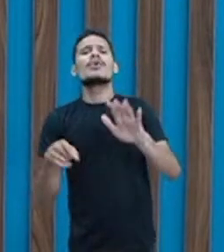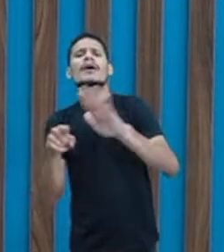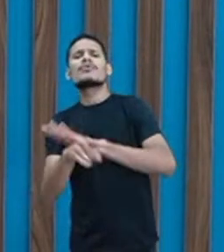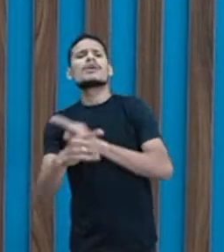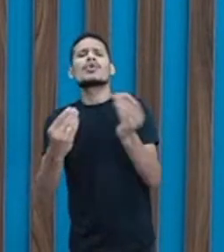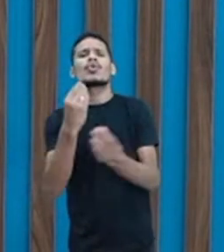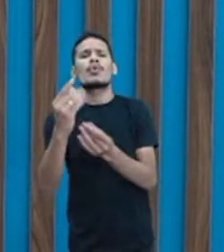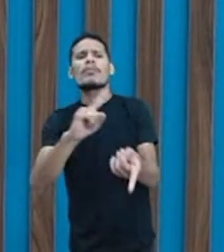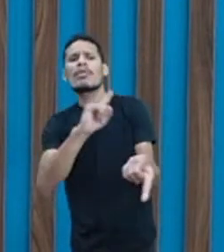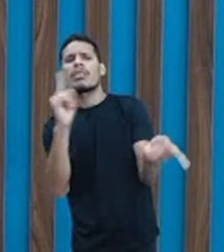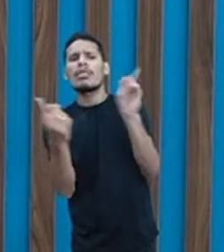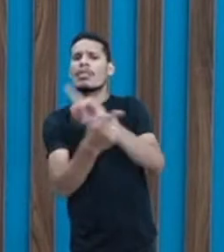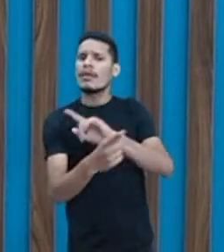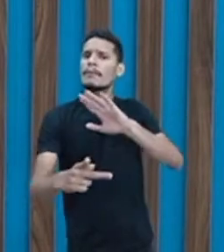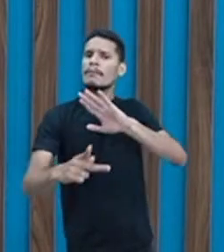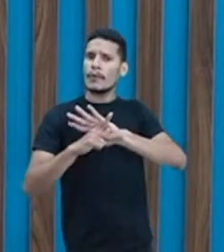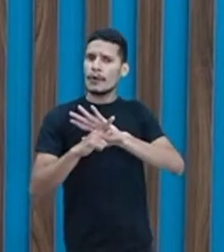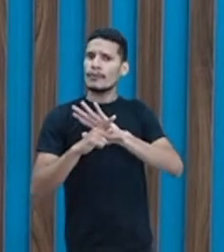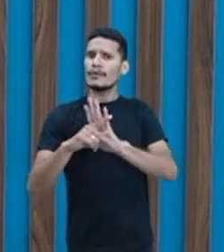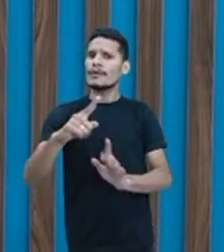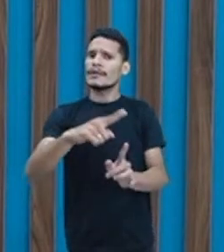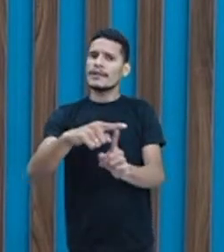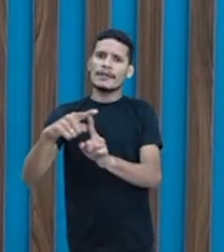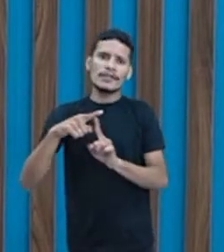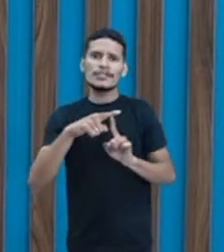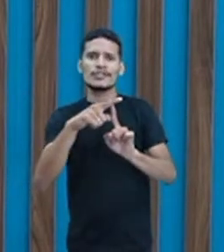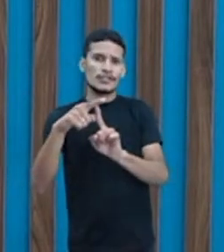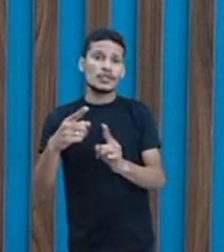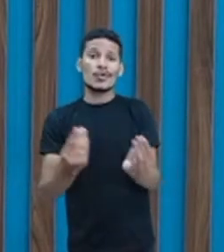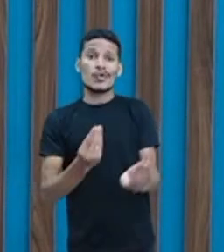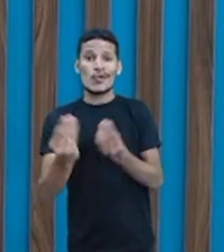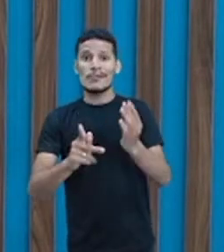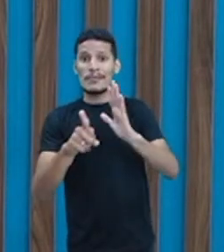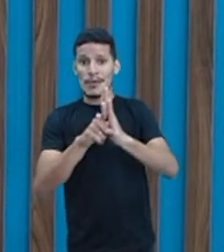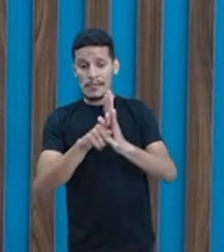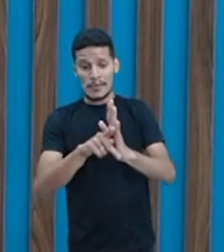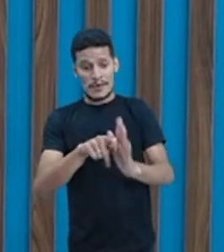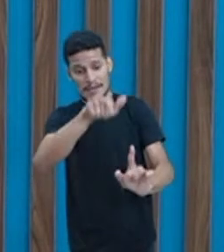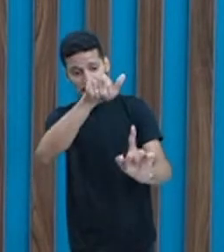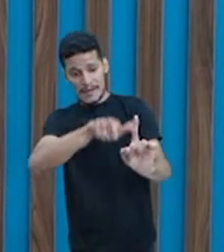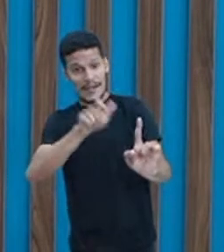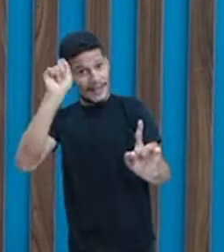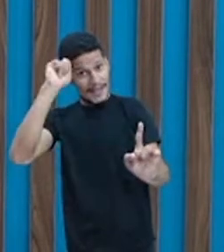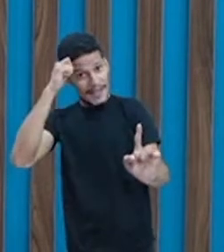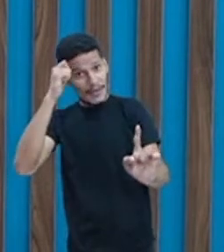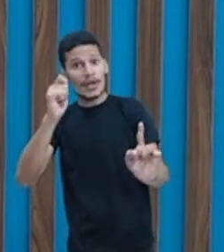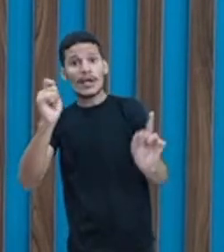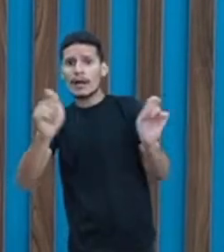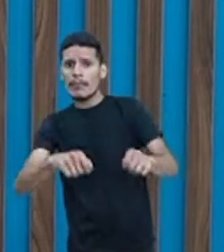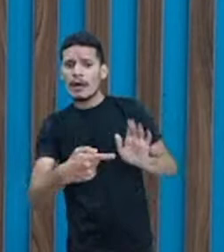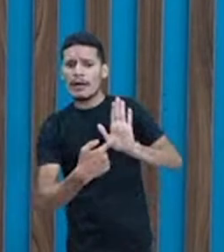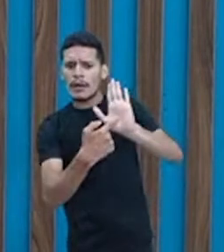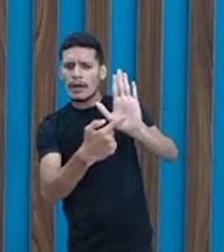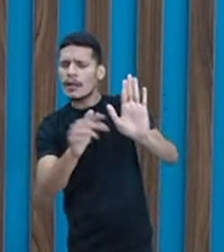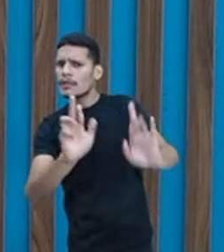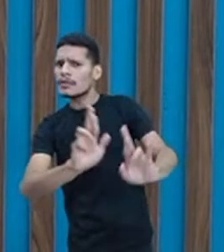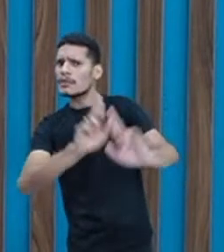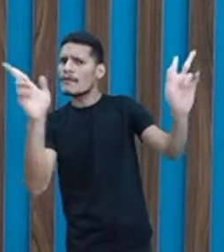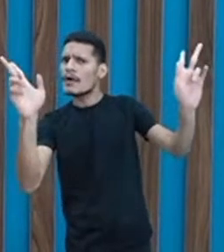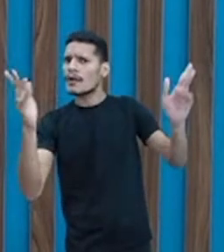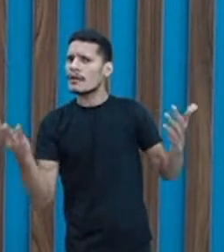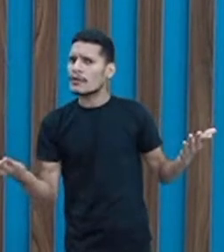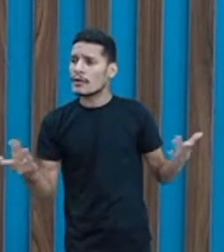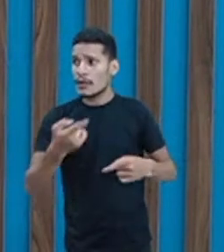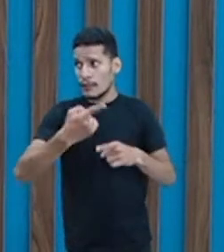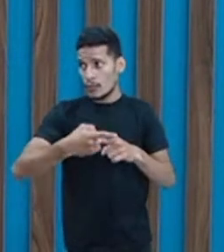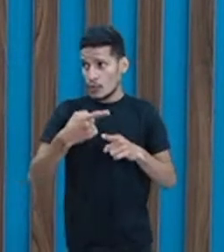pode reverter esses estereótipos, né? Como é que a gente pode fazer com que essa figura negra, esse corpo negro, seja visto de forma diferente, porque